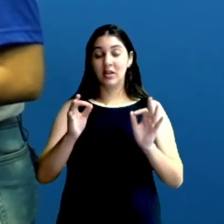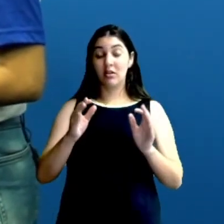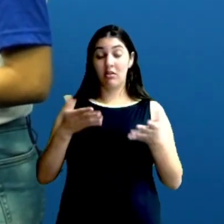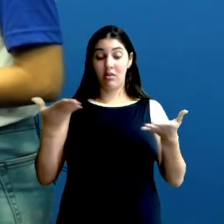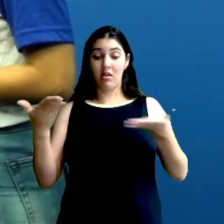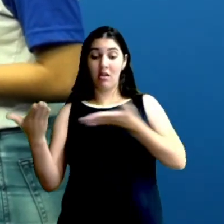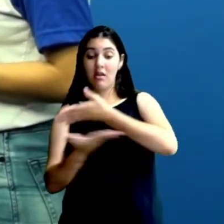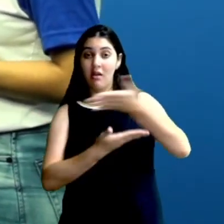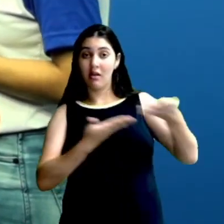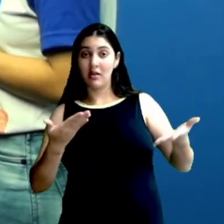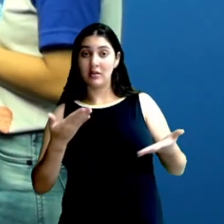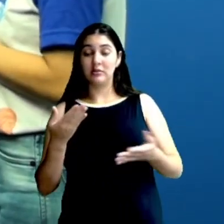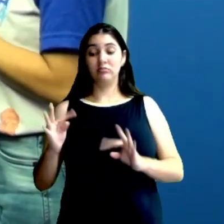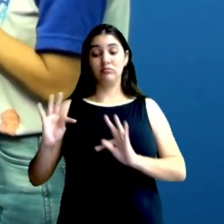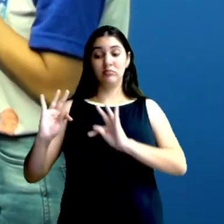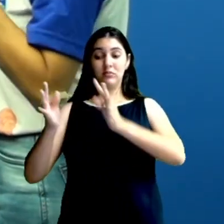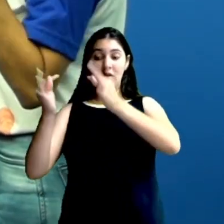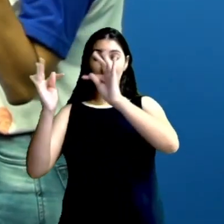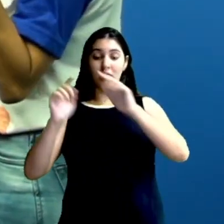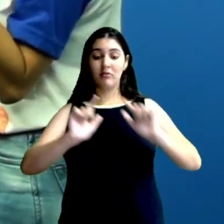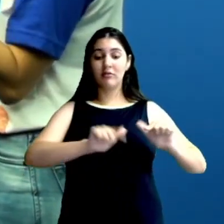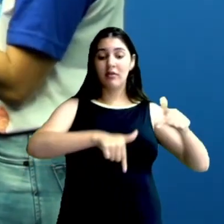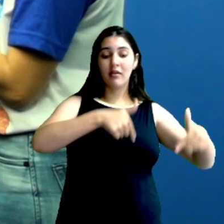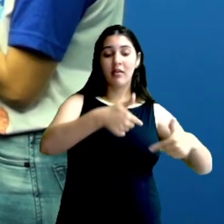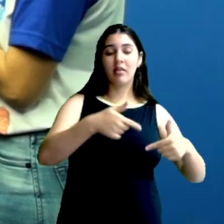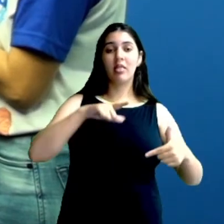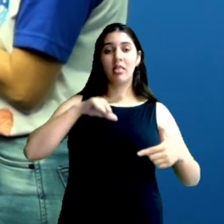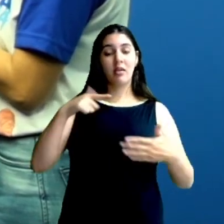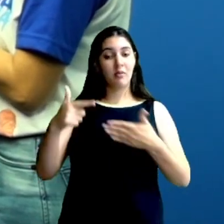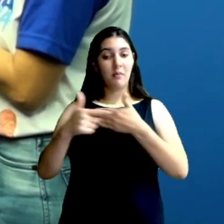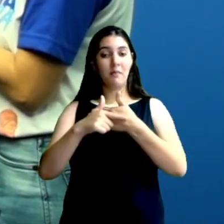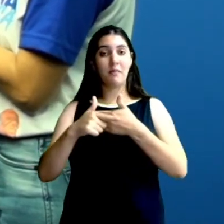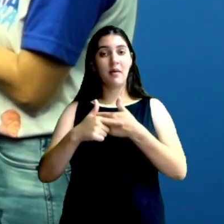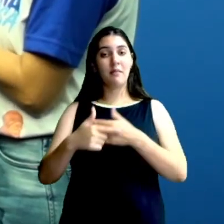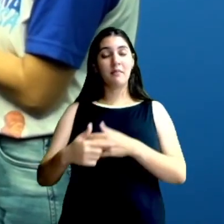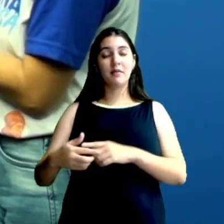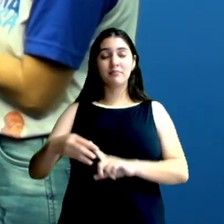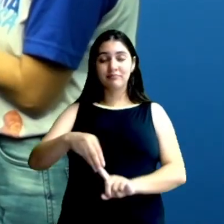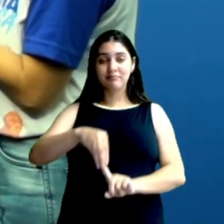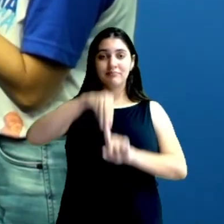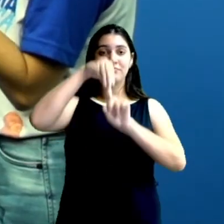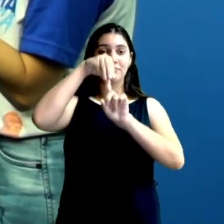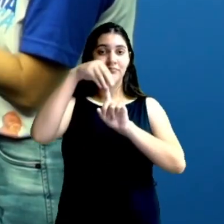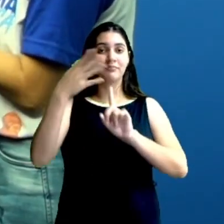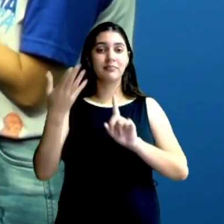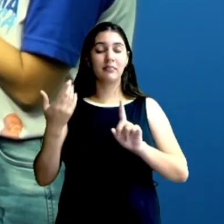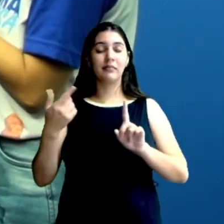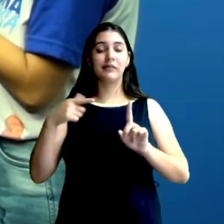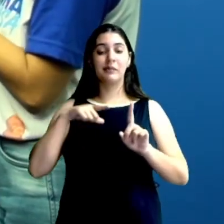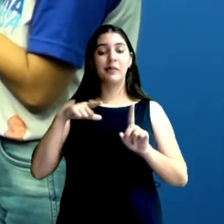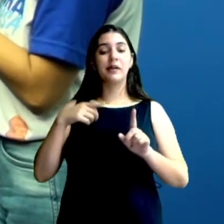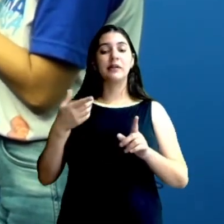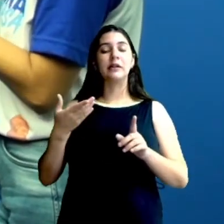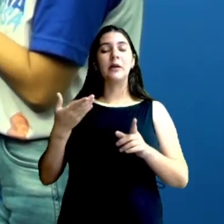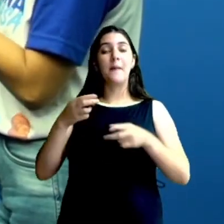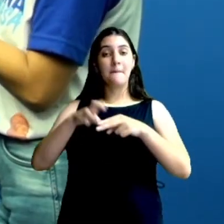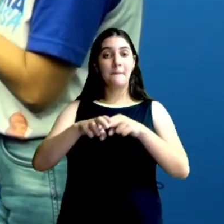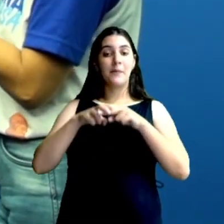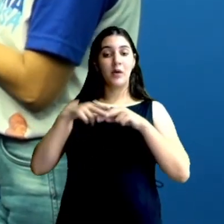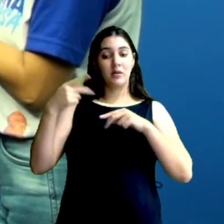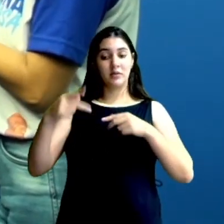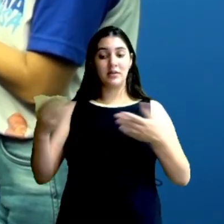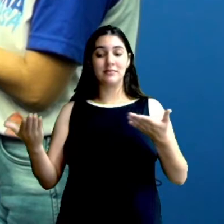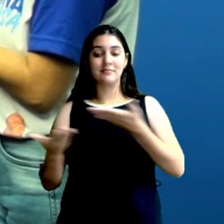entre tecnologia e trabalho, ela tem um papel essencial e que através dessa interação